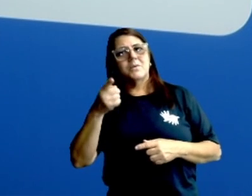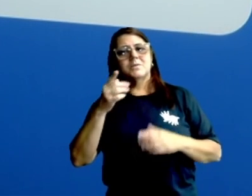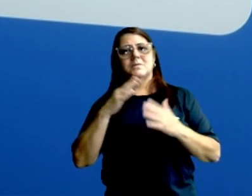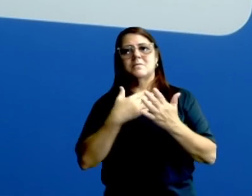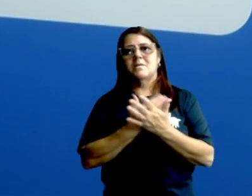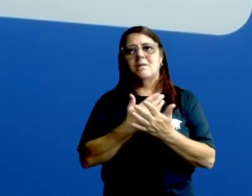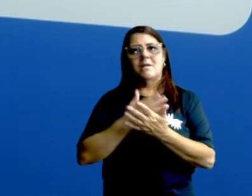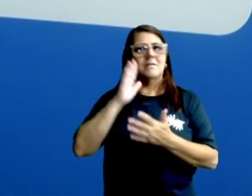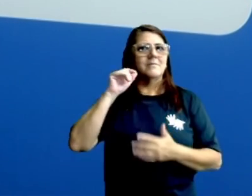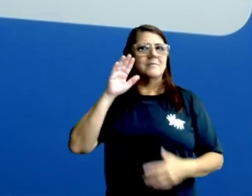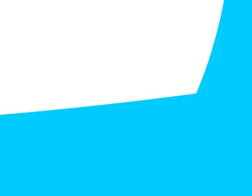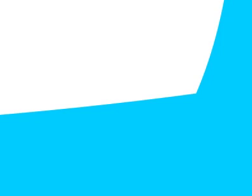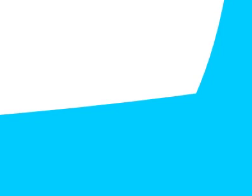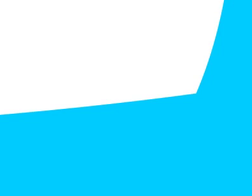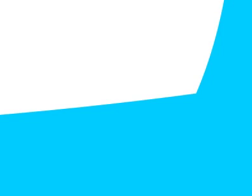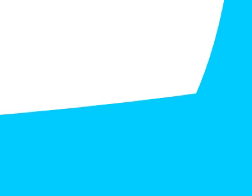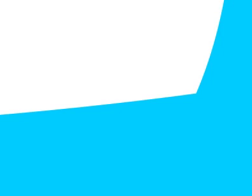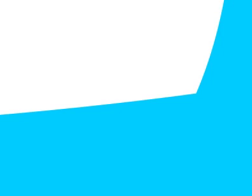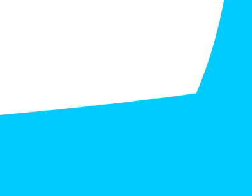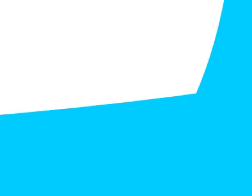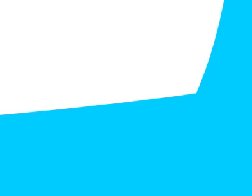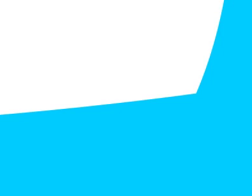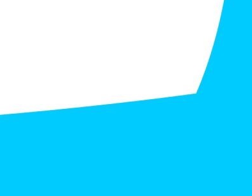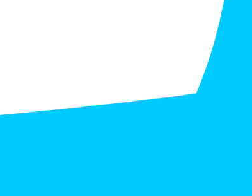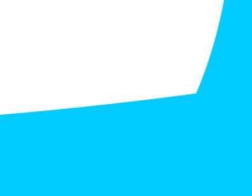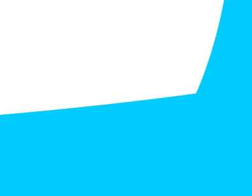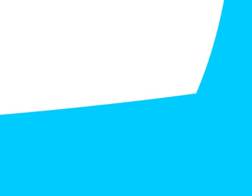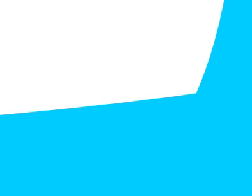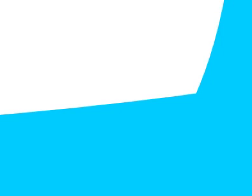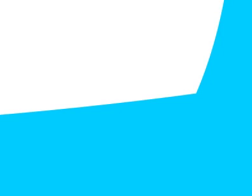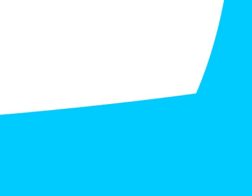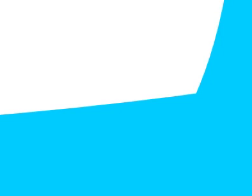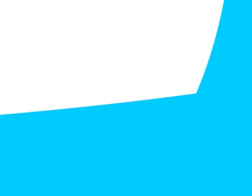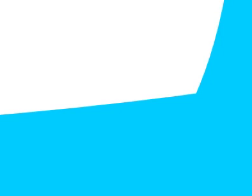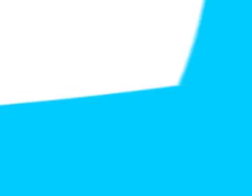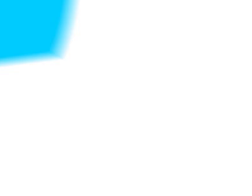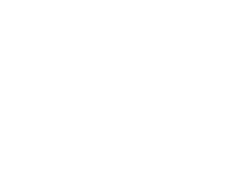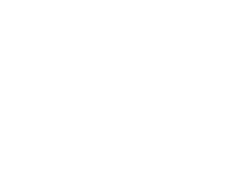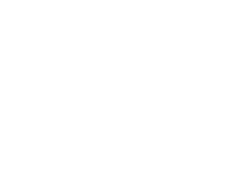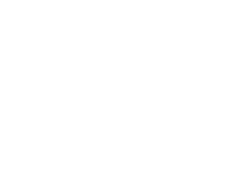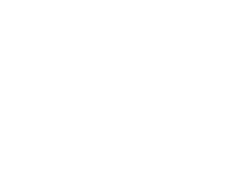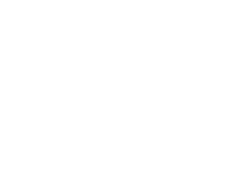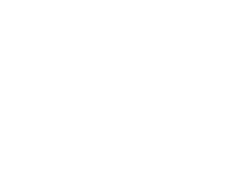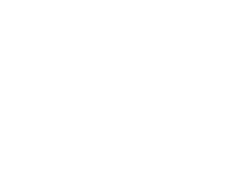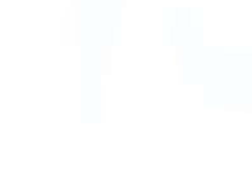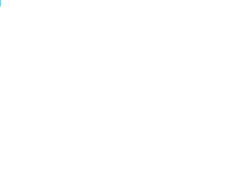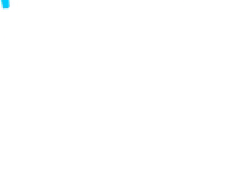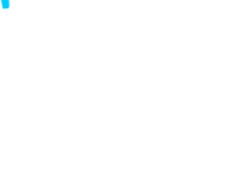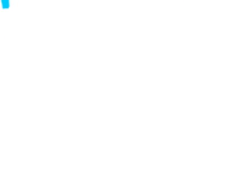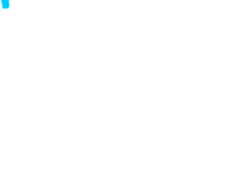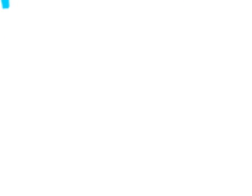aula e tchau tchau E aí